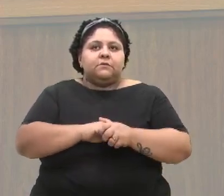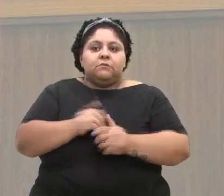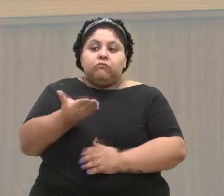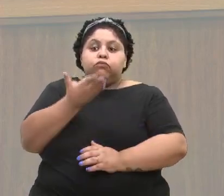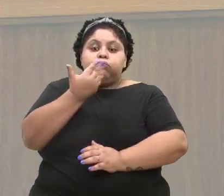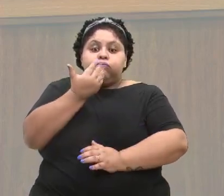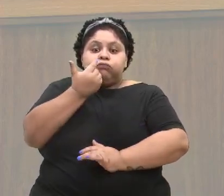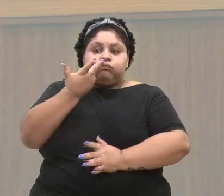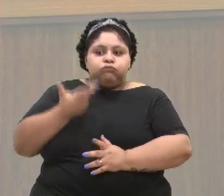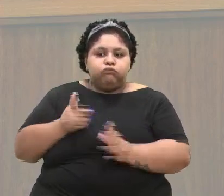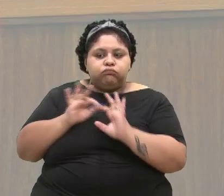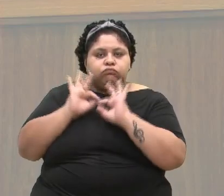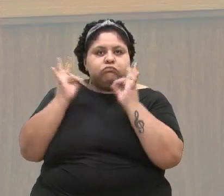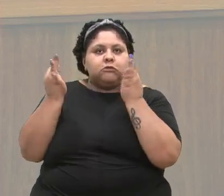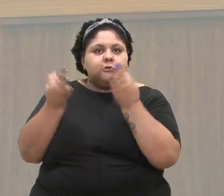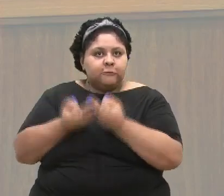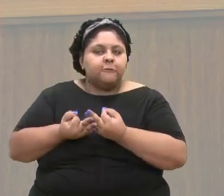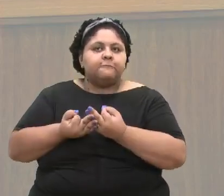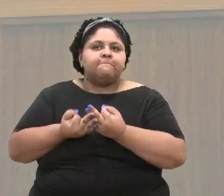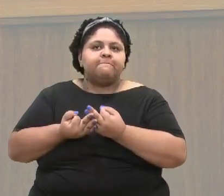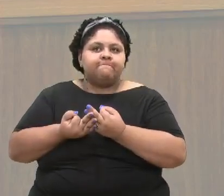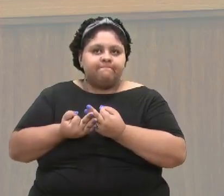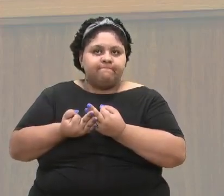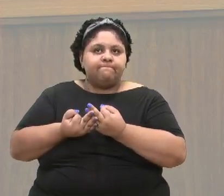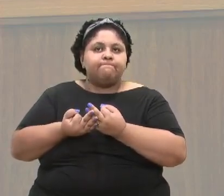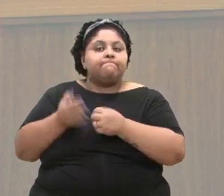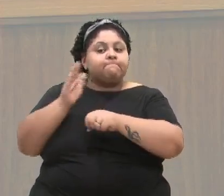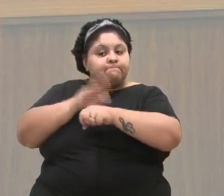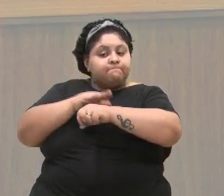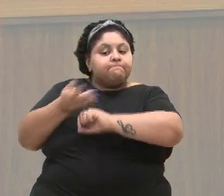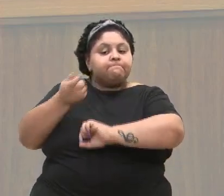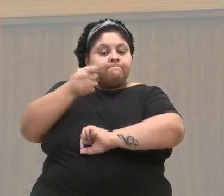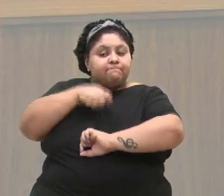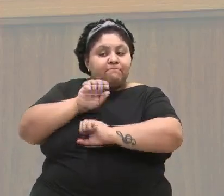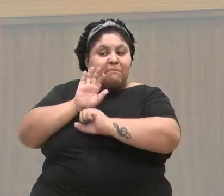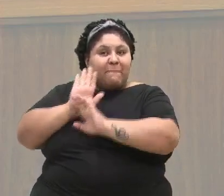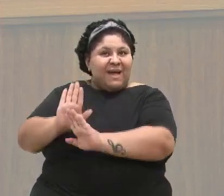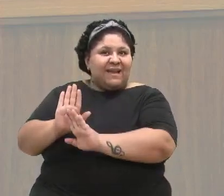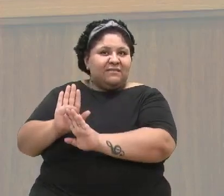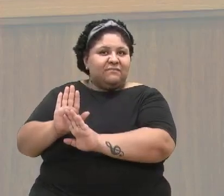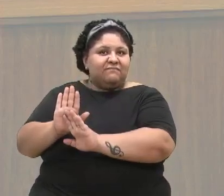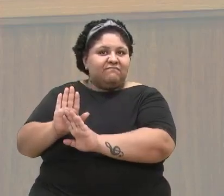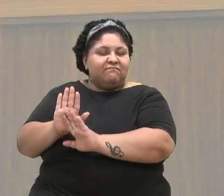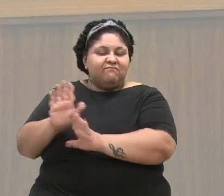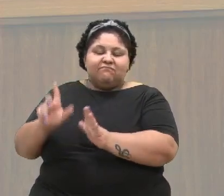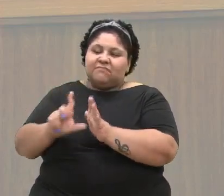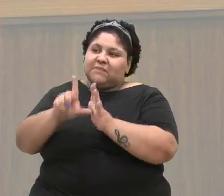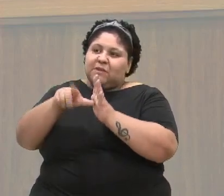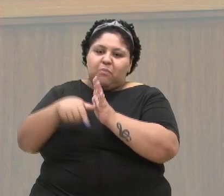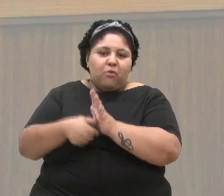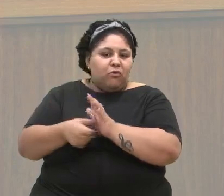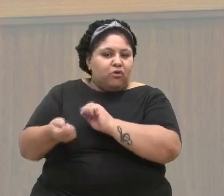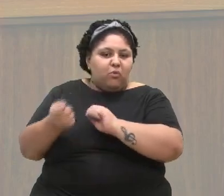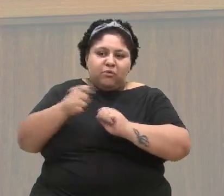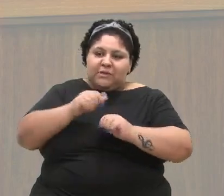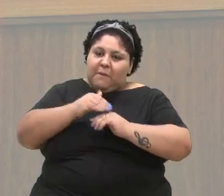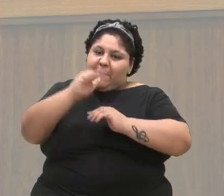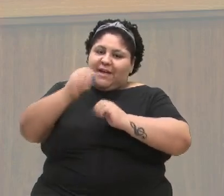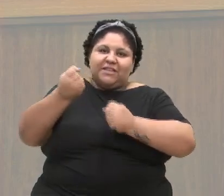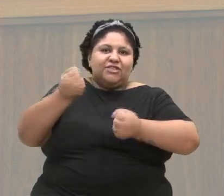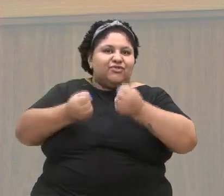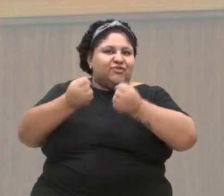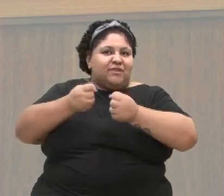sustentando a sua família no momento que ele precisar ficar parado, após, quando ele não puder mais dirigir, após a